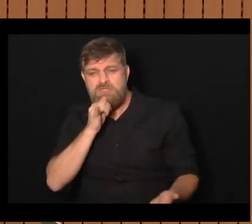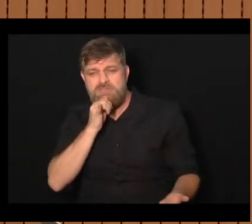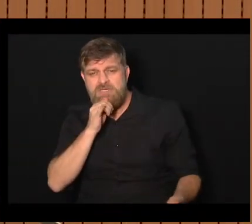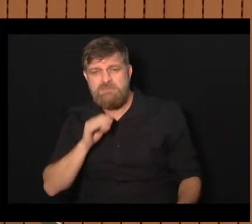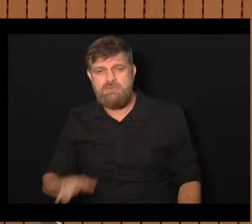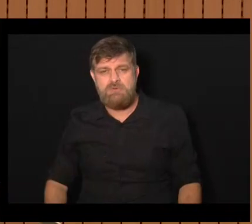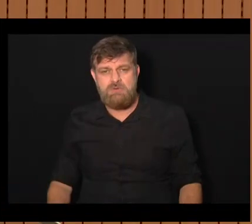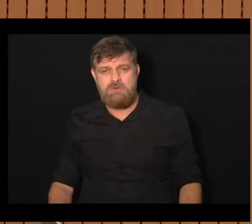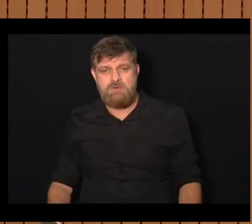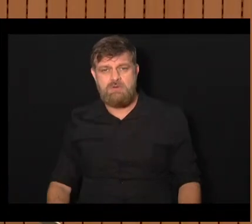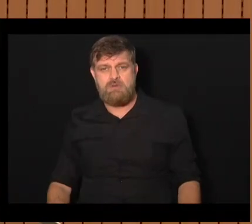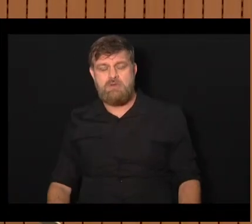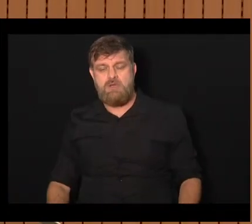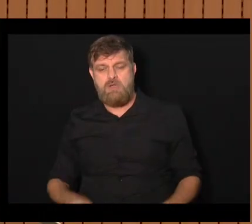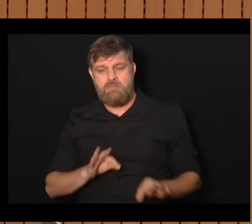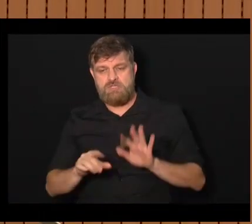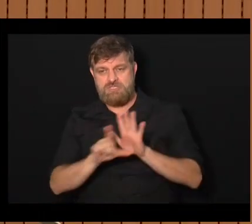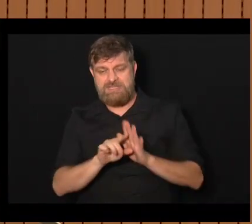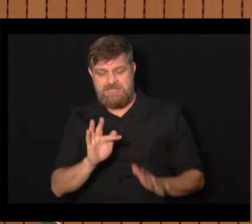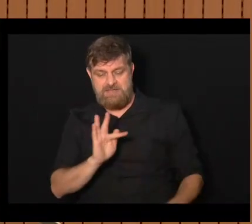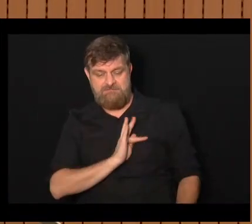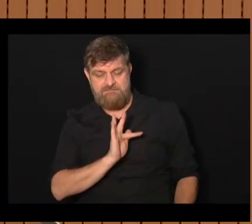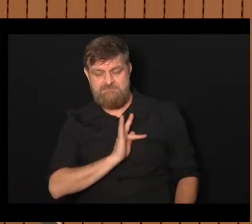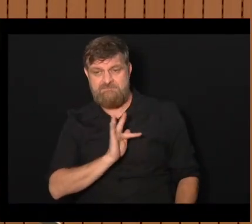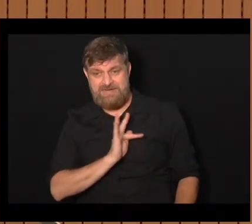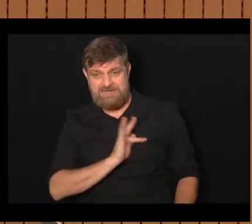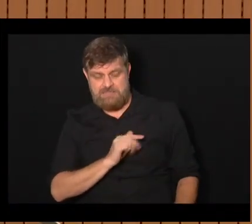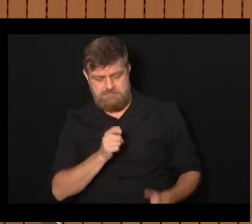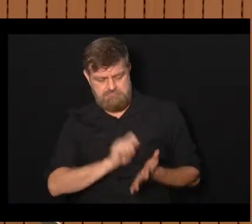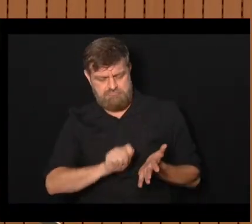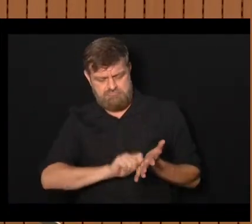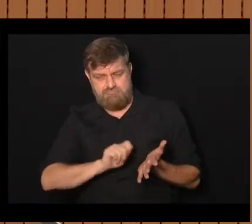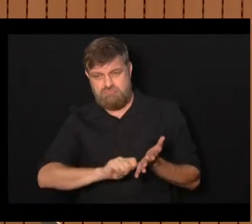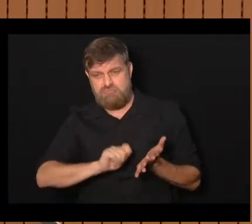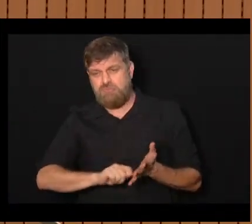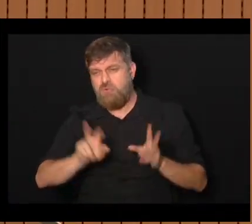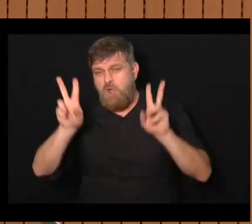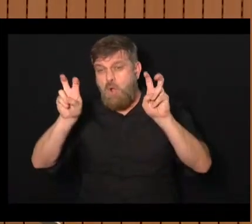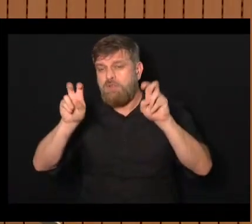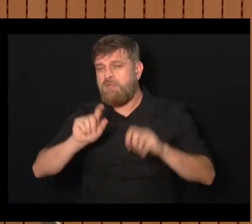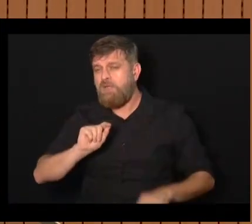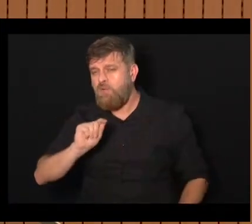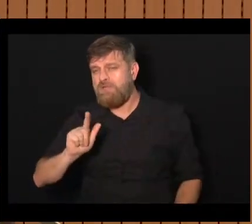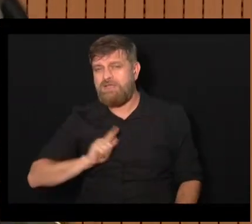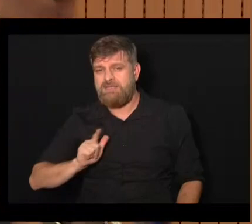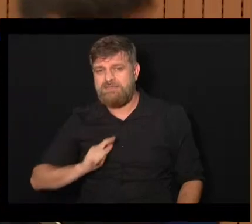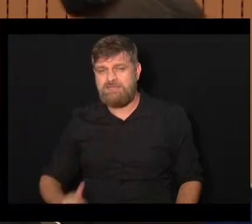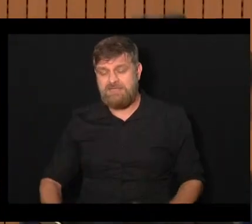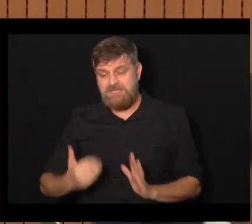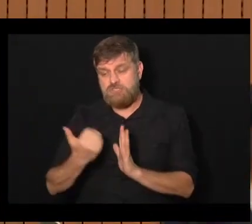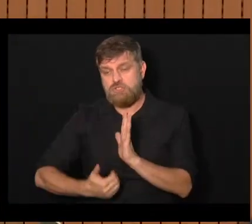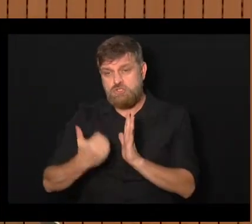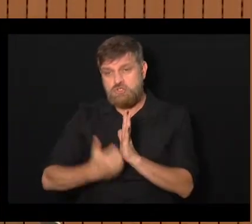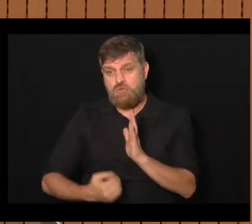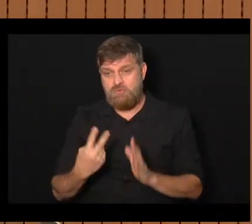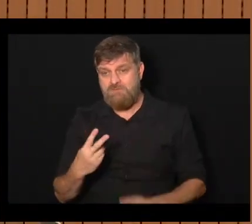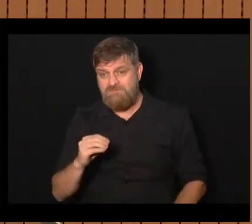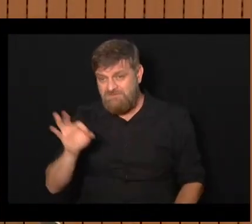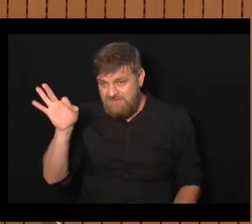um outro projeto de lei do vereador Fernando Mendes, que daria desconto de